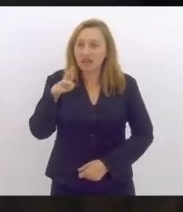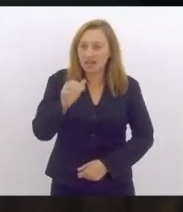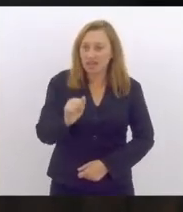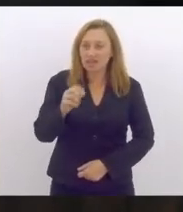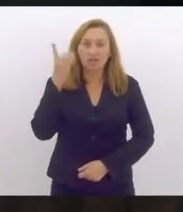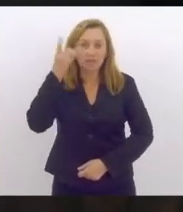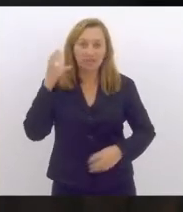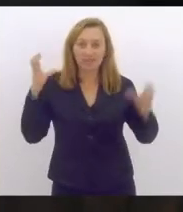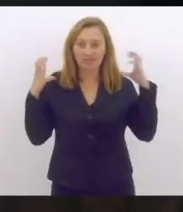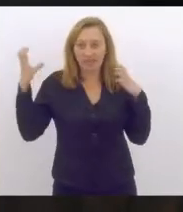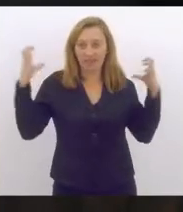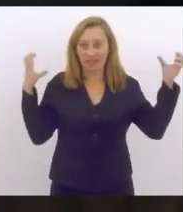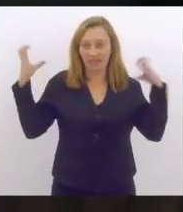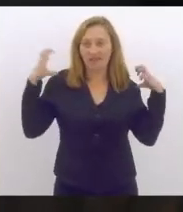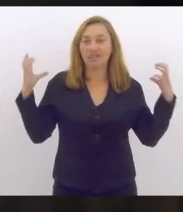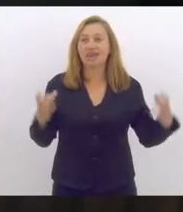Célia,